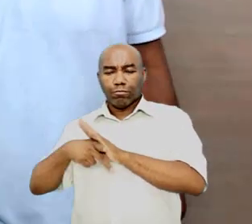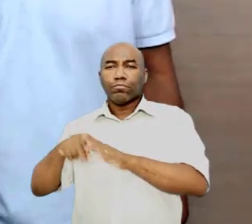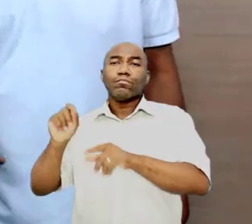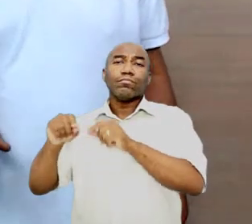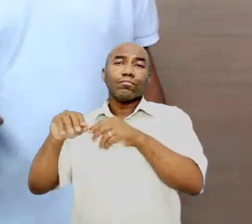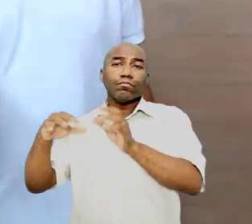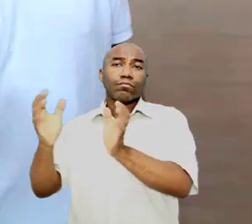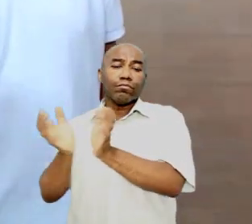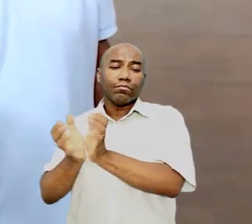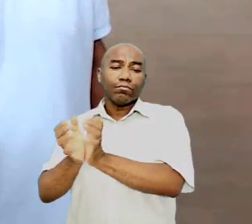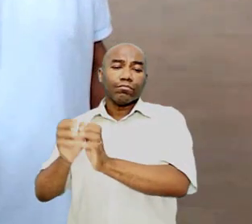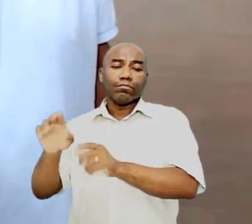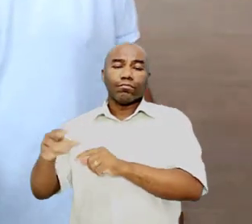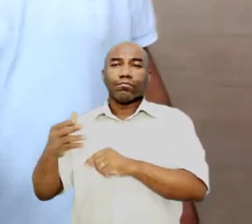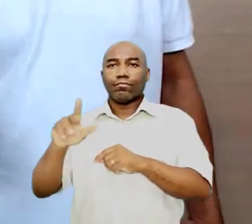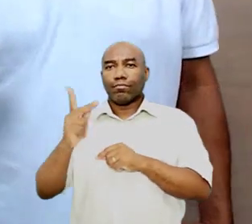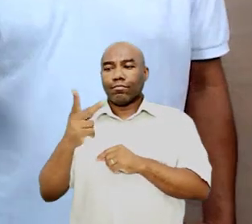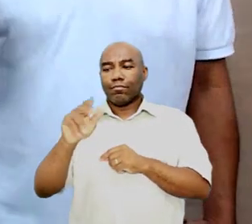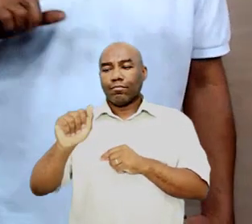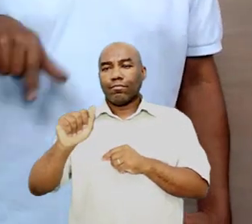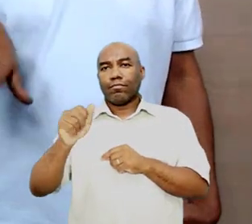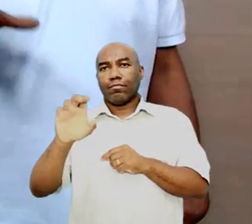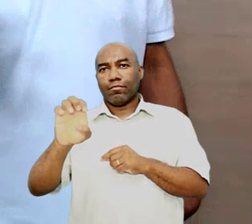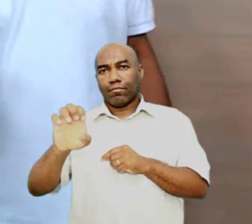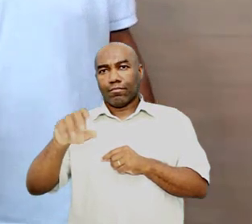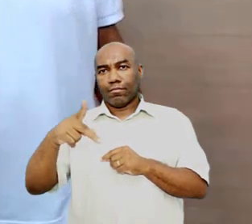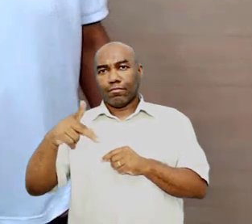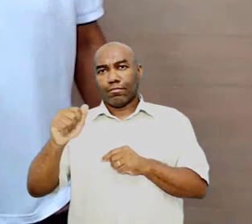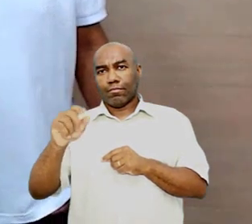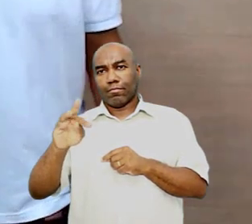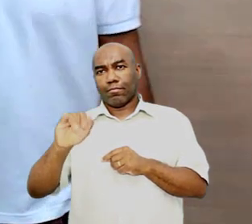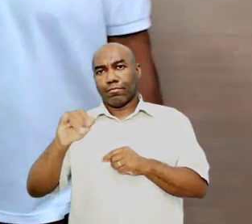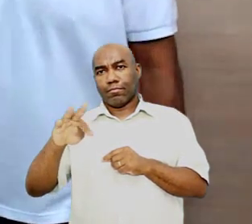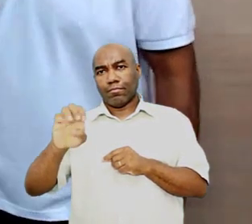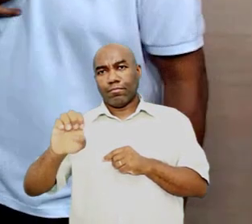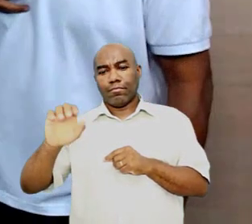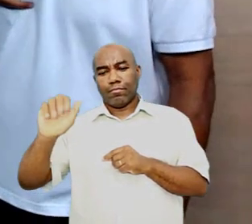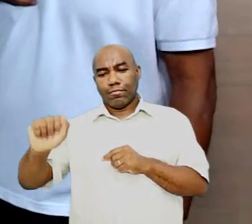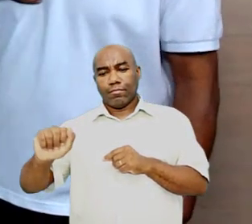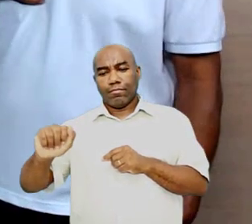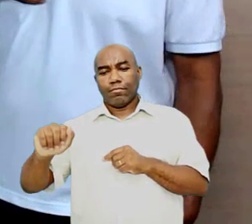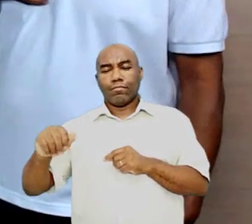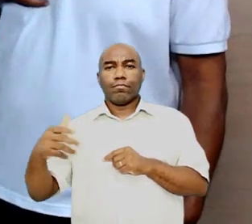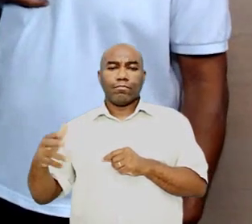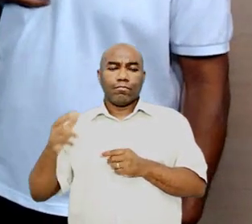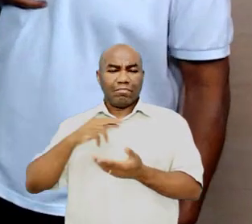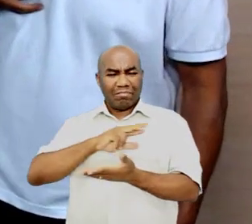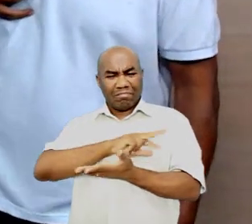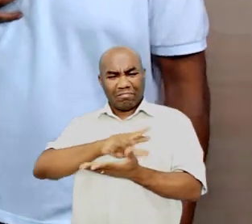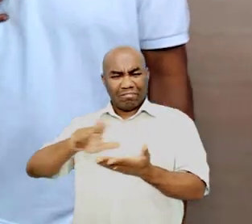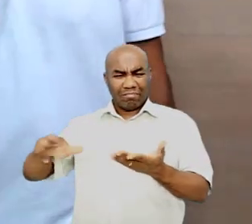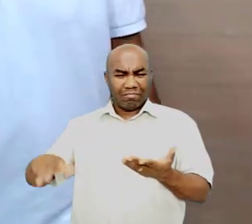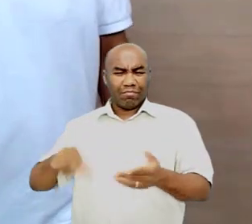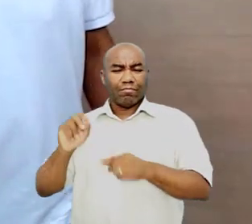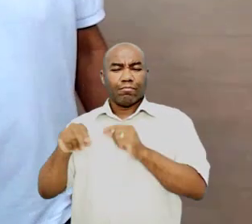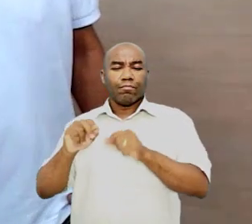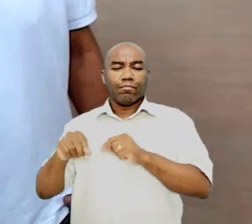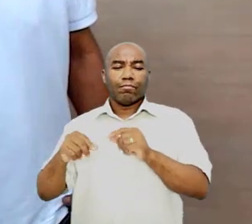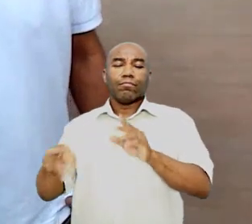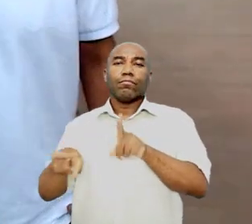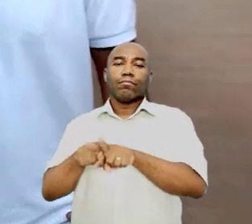de quê? Da hepatite A e da poliomielite. Caramba, pessoal, é muito! Você tem